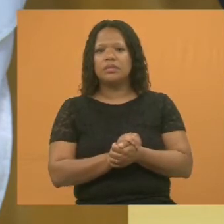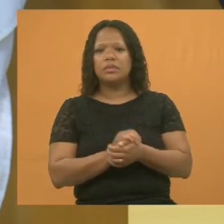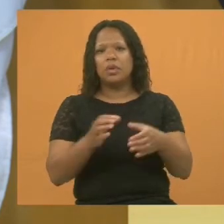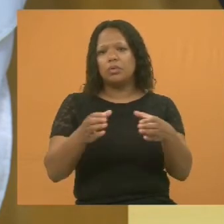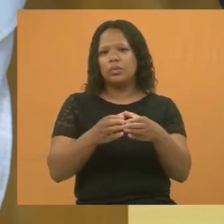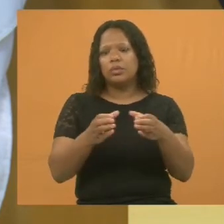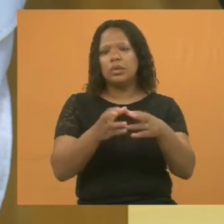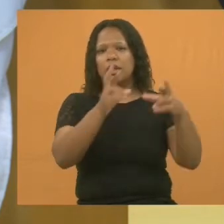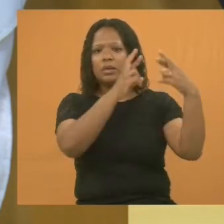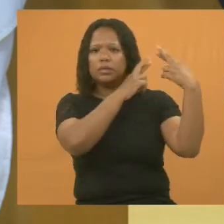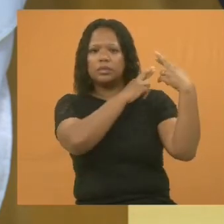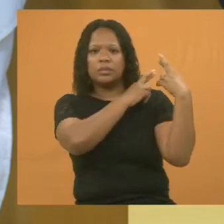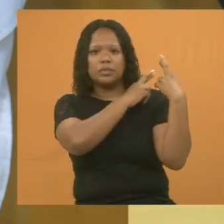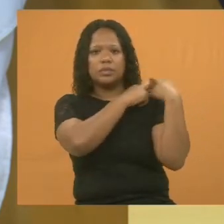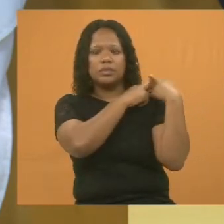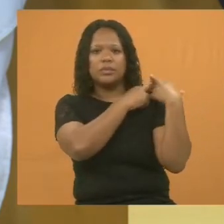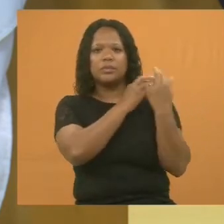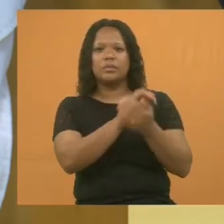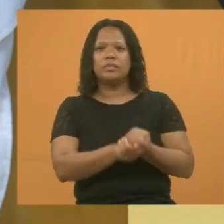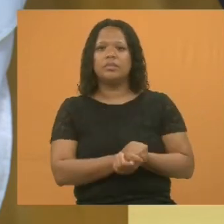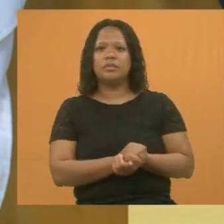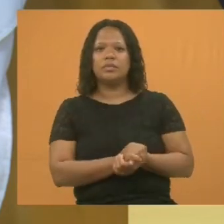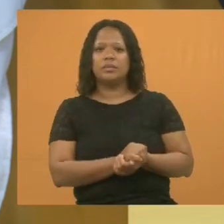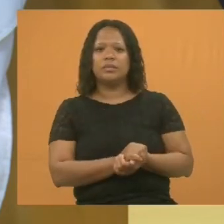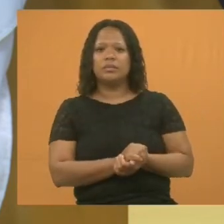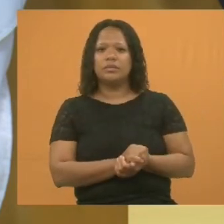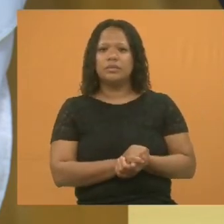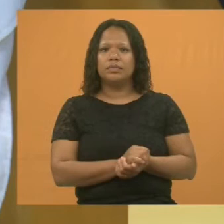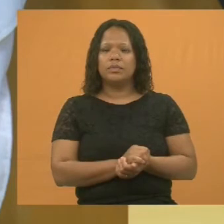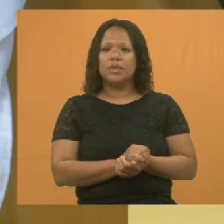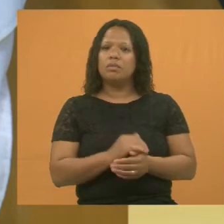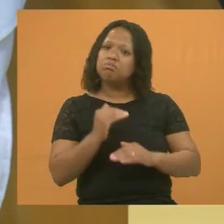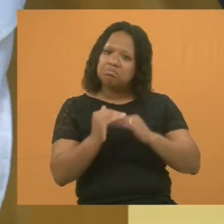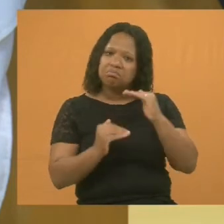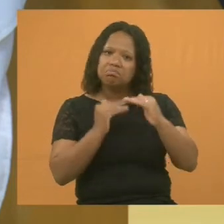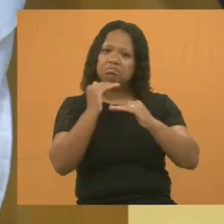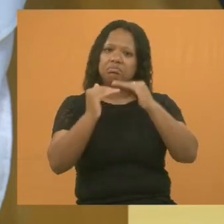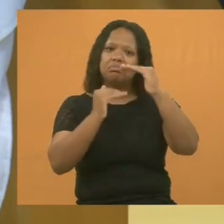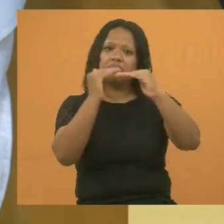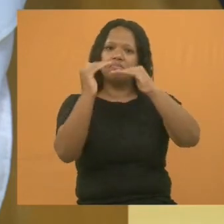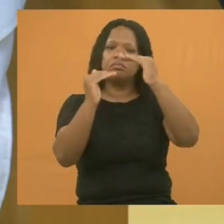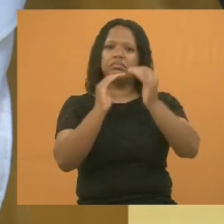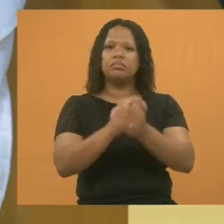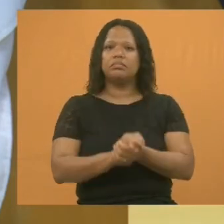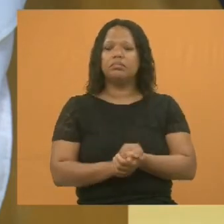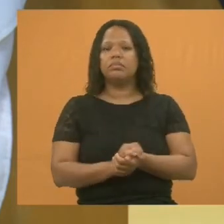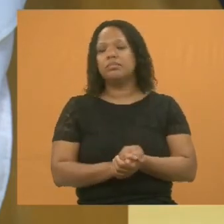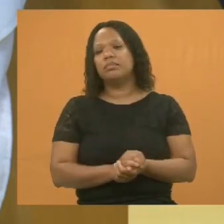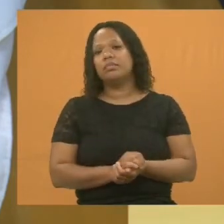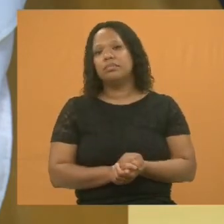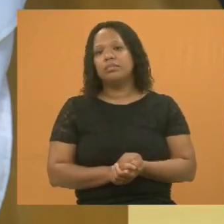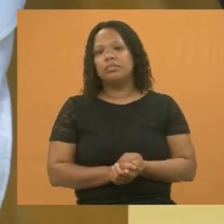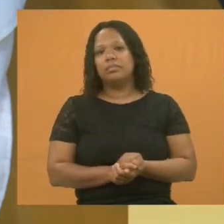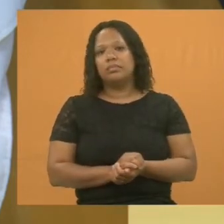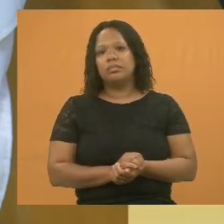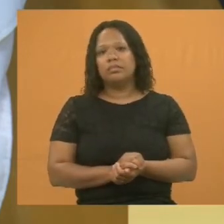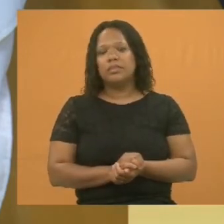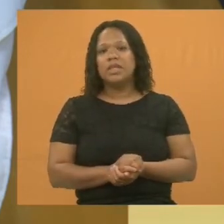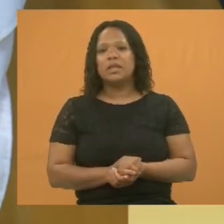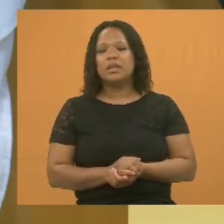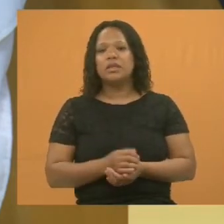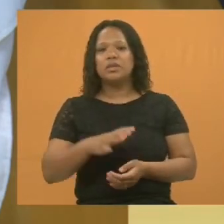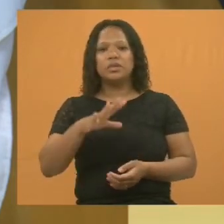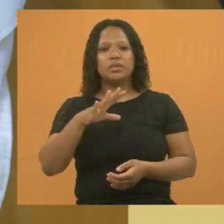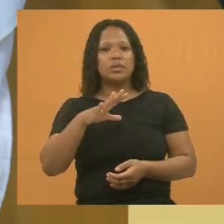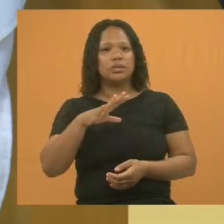permitir que ele realmente cumpra a sua missão de desenvolvimento. Deste modo, se já querer